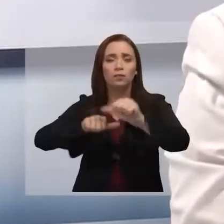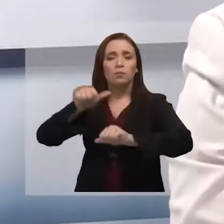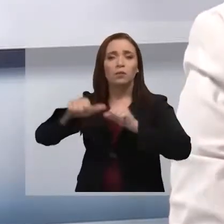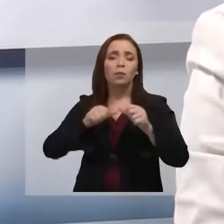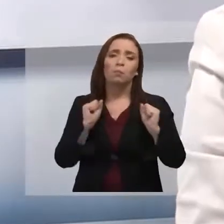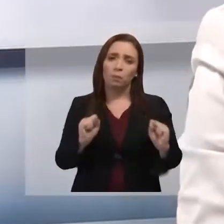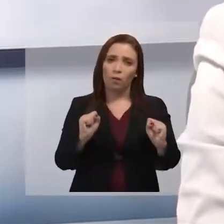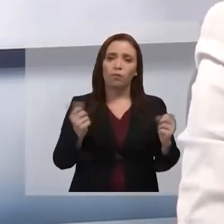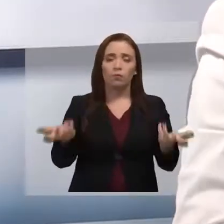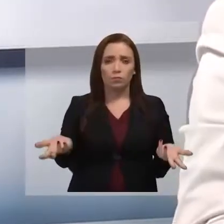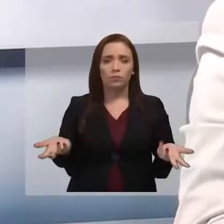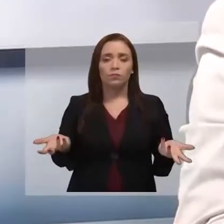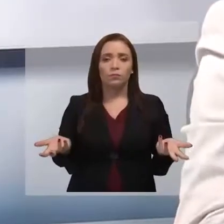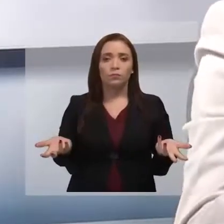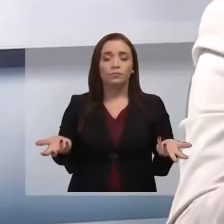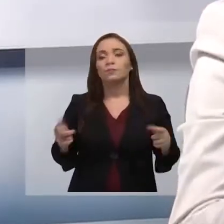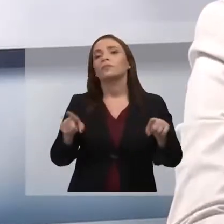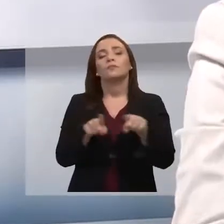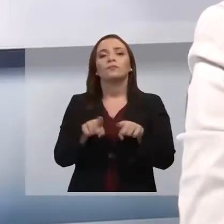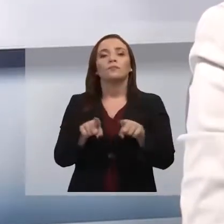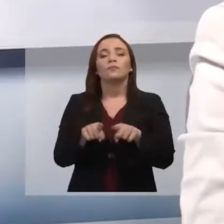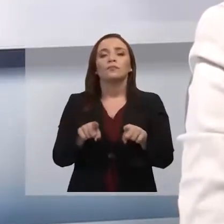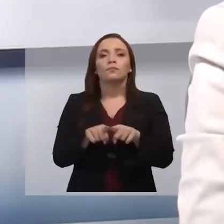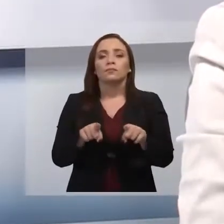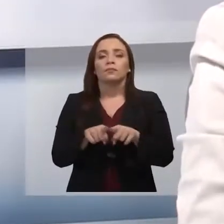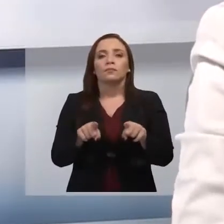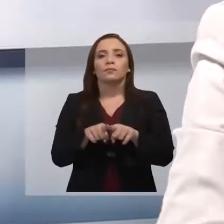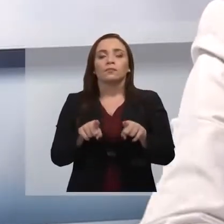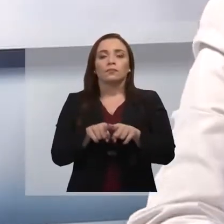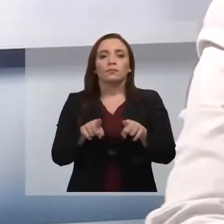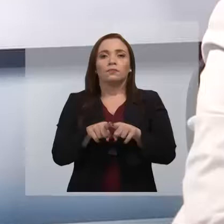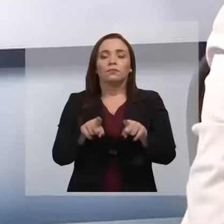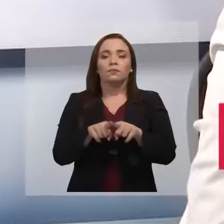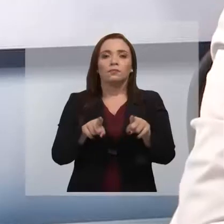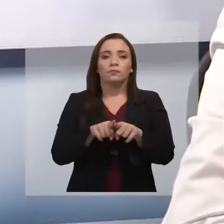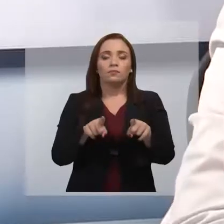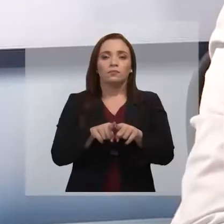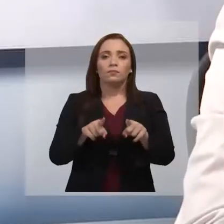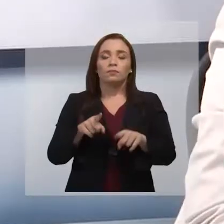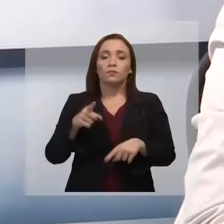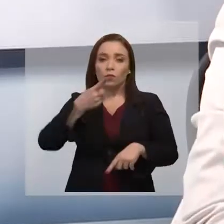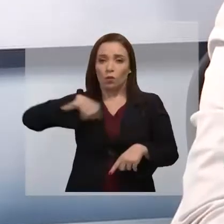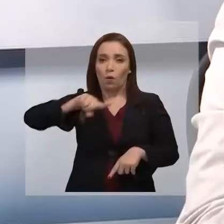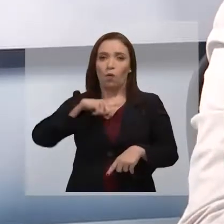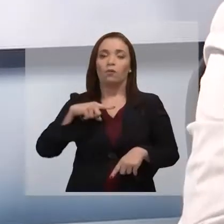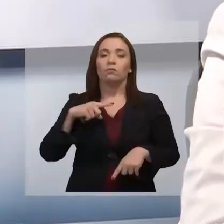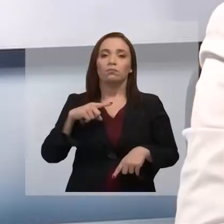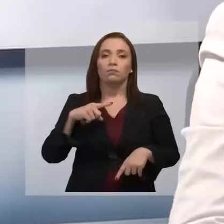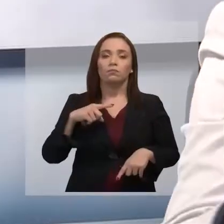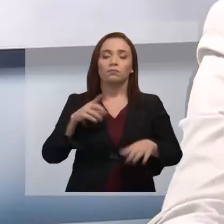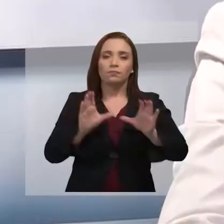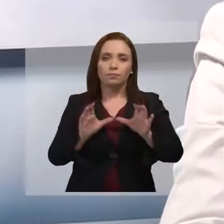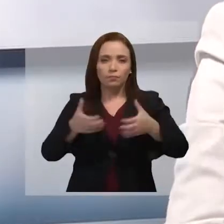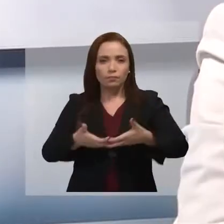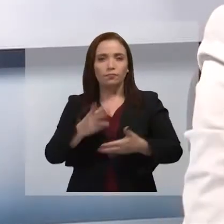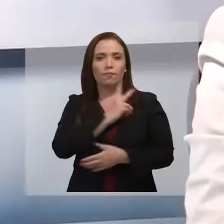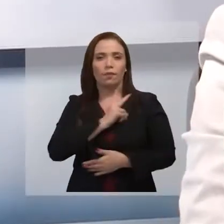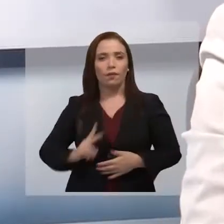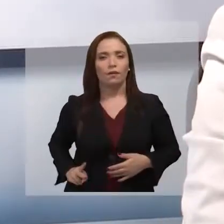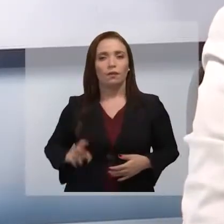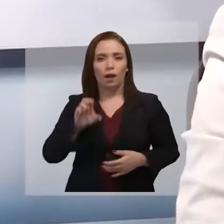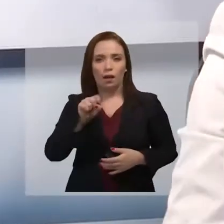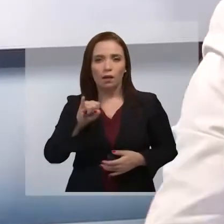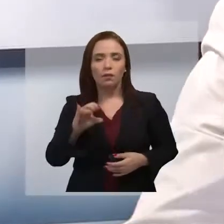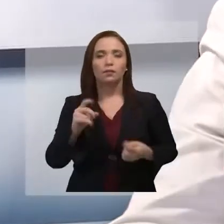do telefone. Então, assim, inclusive tem sido elogiado a postura que a gente tem adotado à frente da comissão, o vereador Ezio e